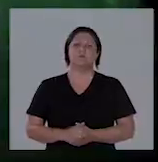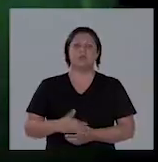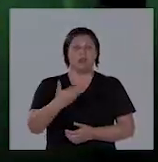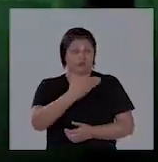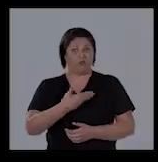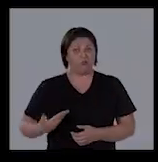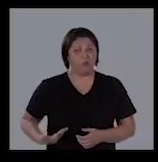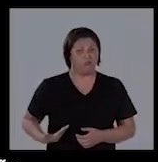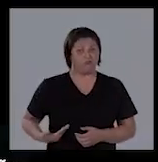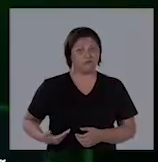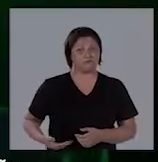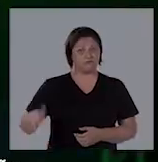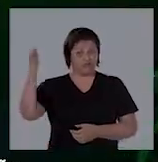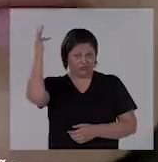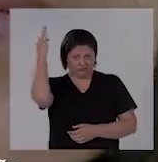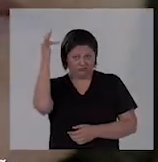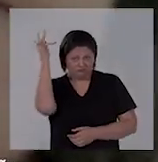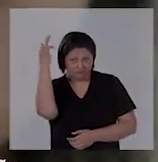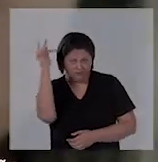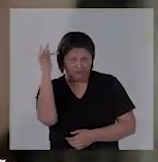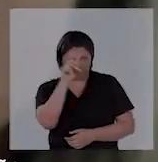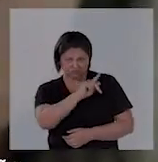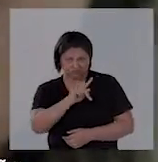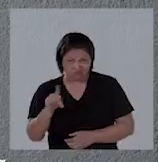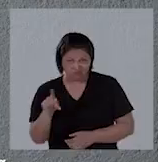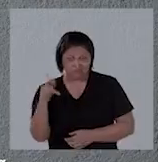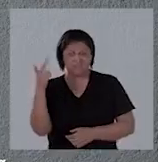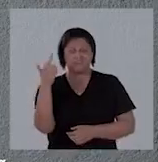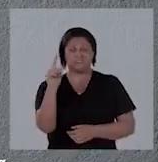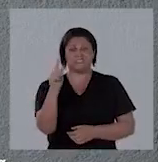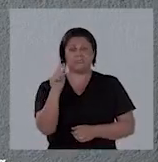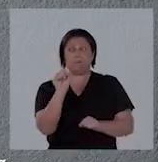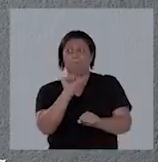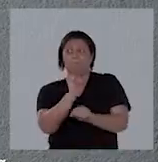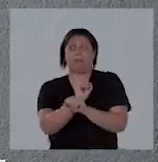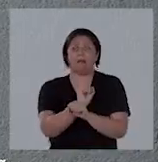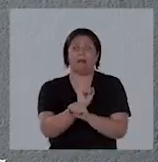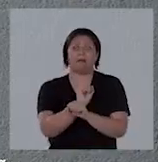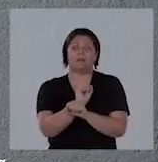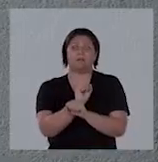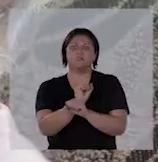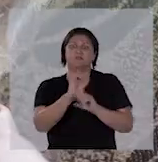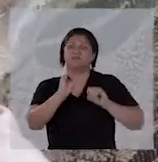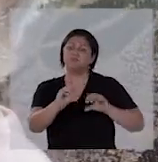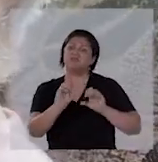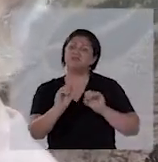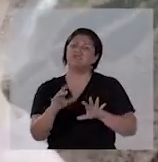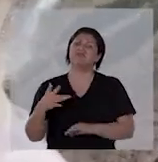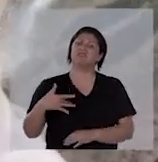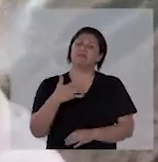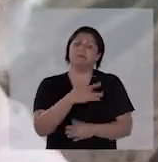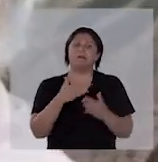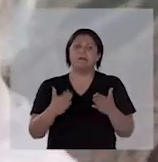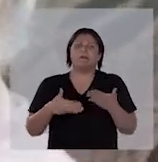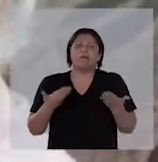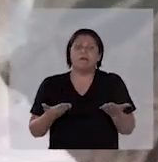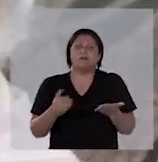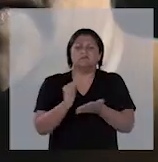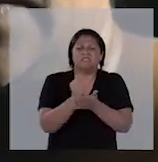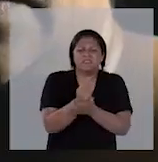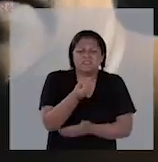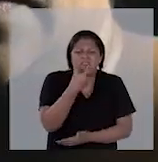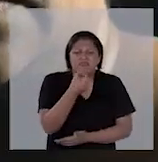fome o governo temer congelou por 20 anos os gastos com saúde e educação está acabando com mais